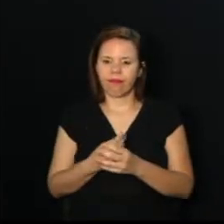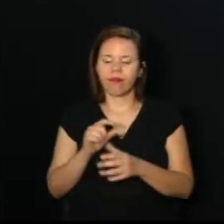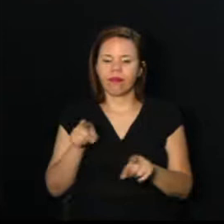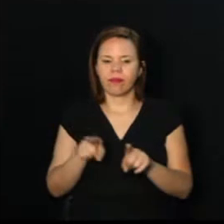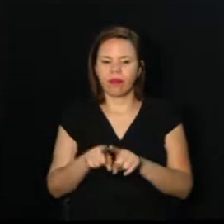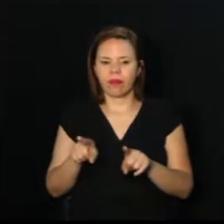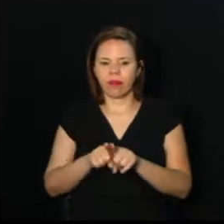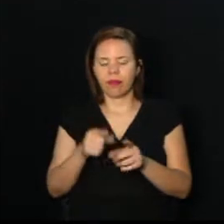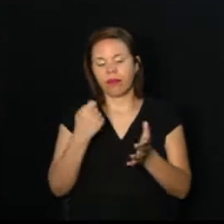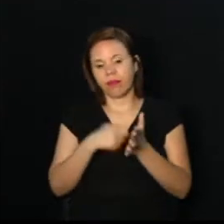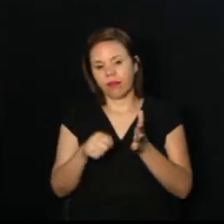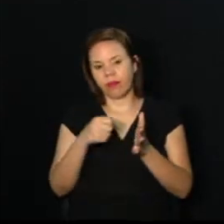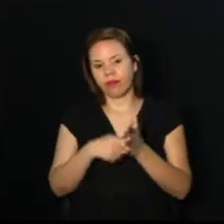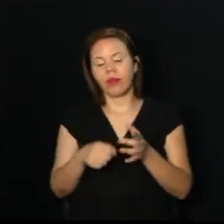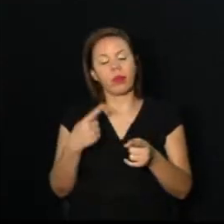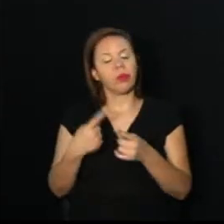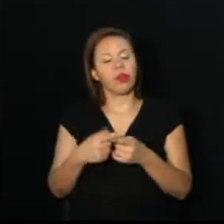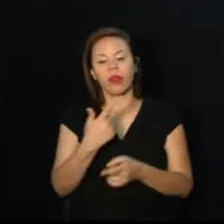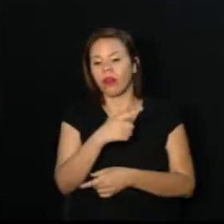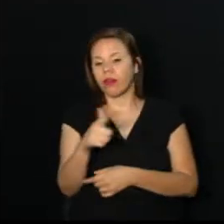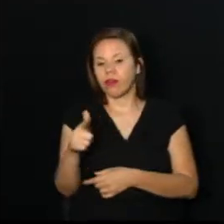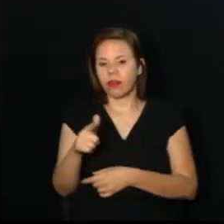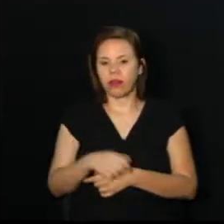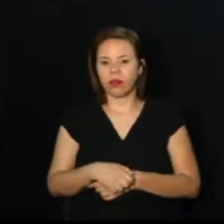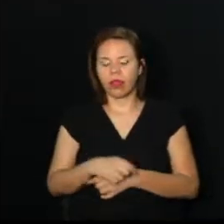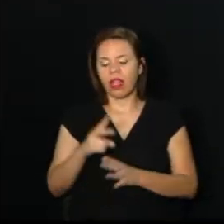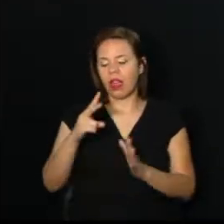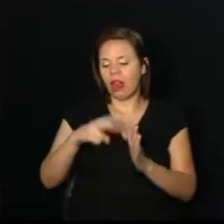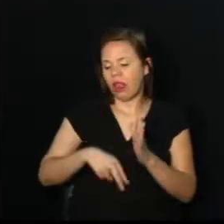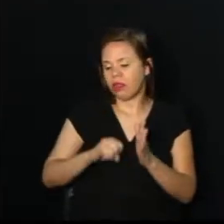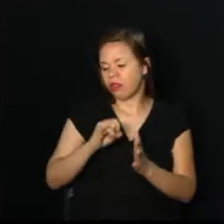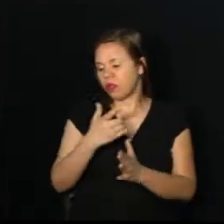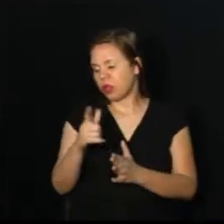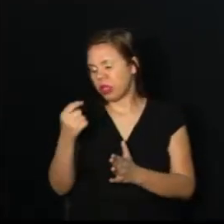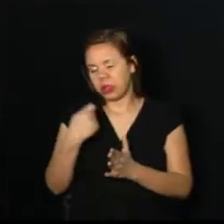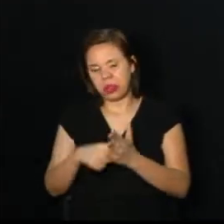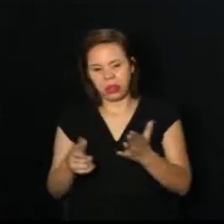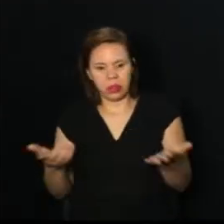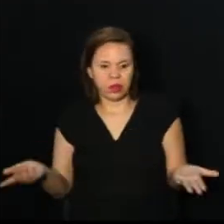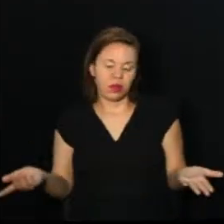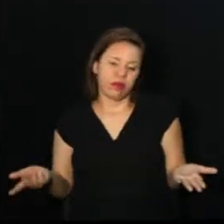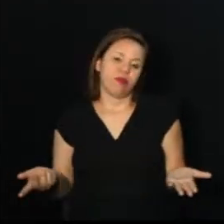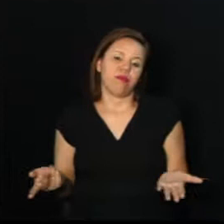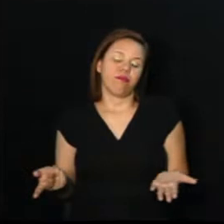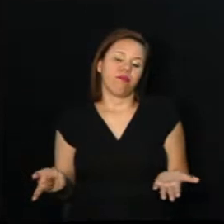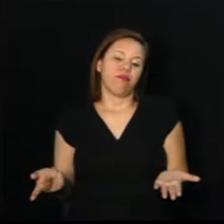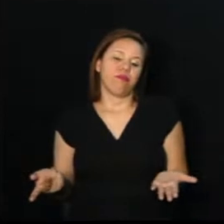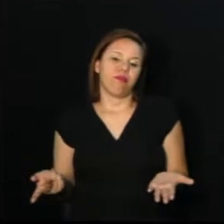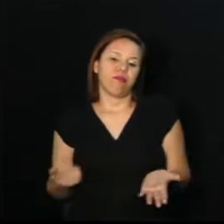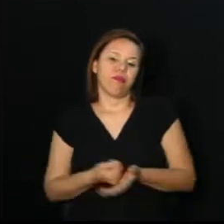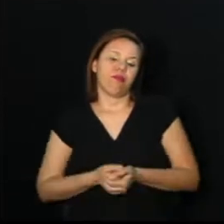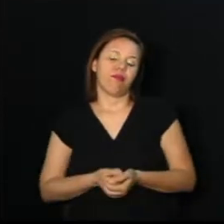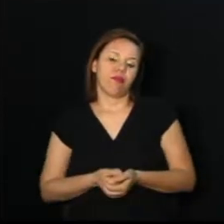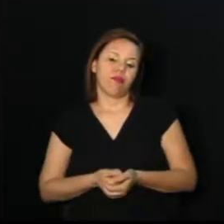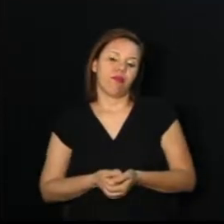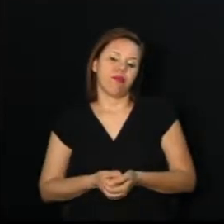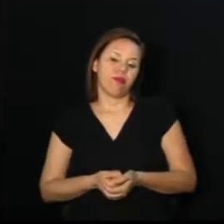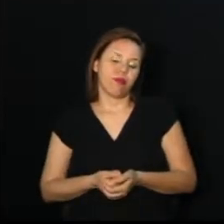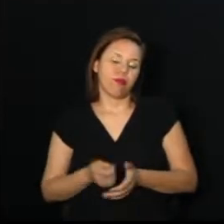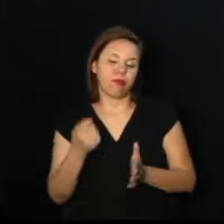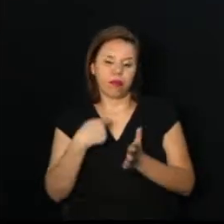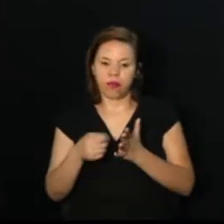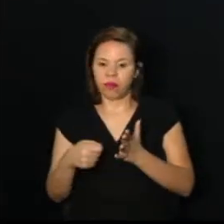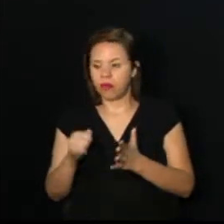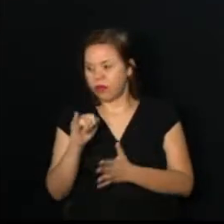de escrever, porque não existe leitura sem escrita, né? E escrita